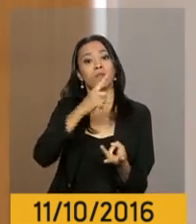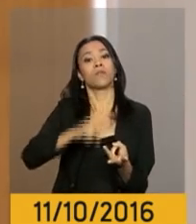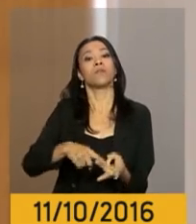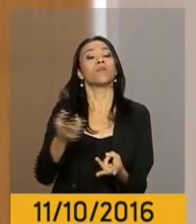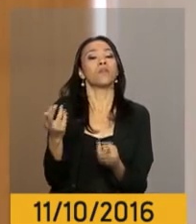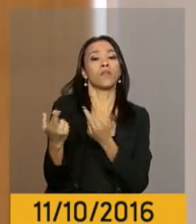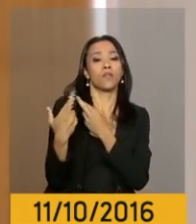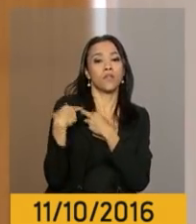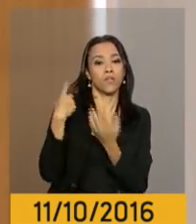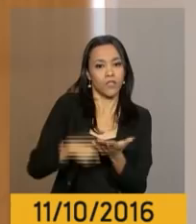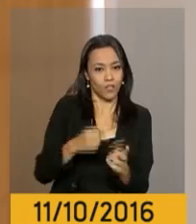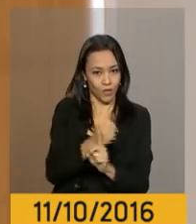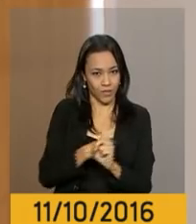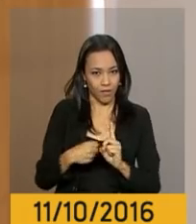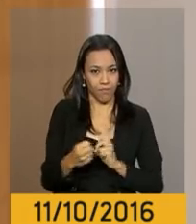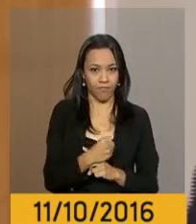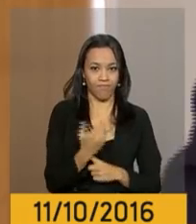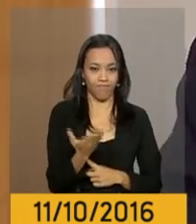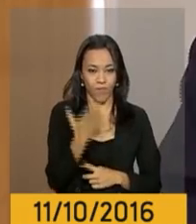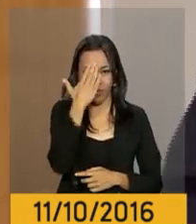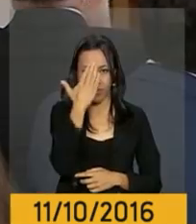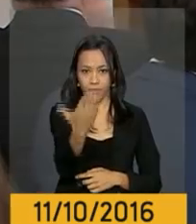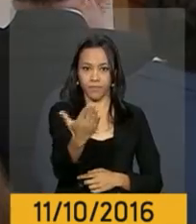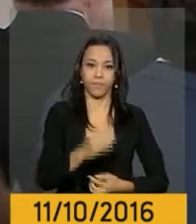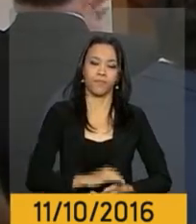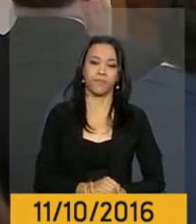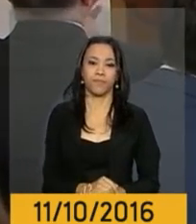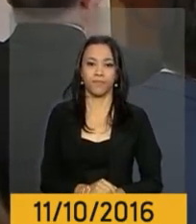responsabilidade social Muito